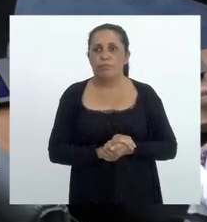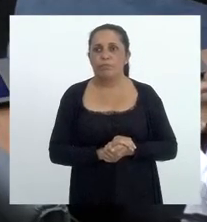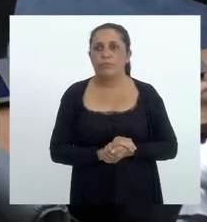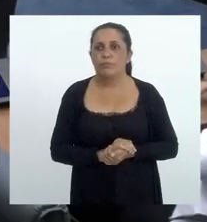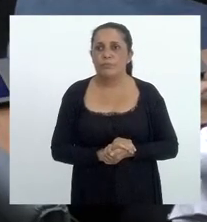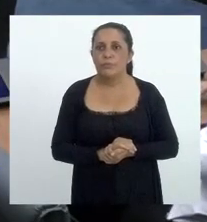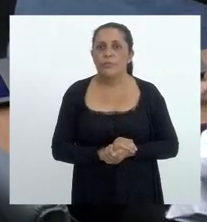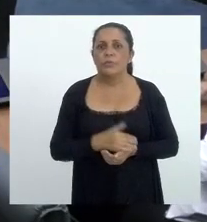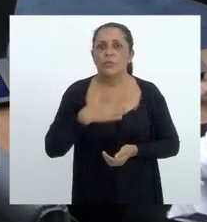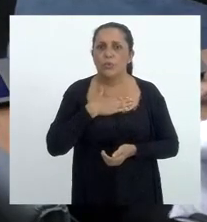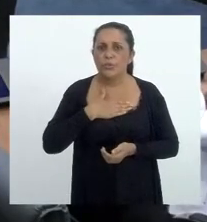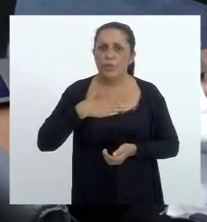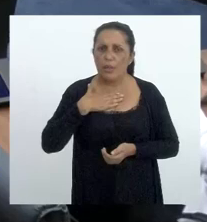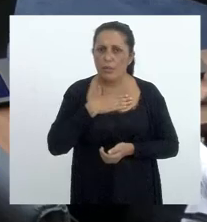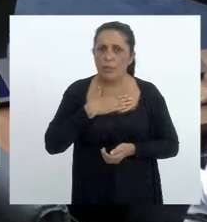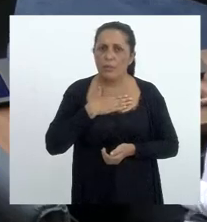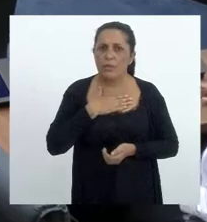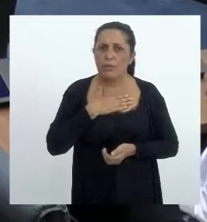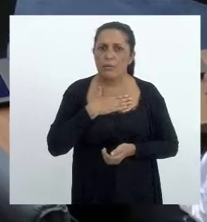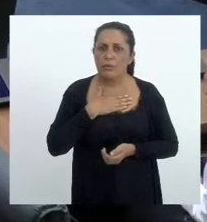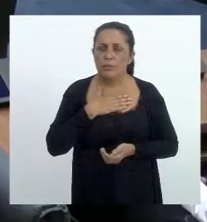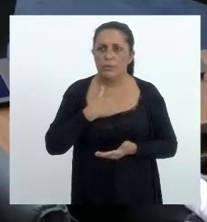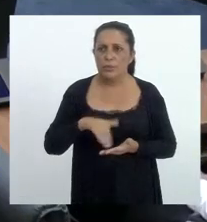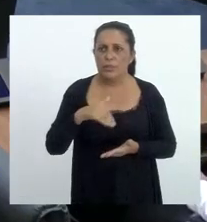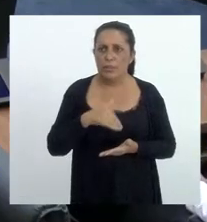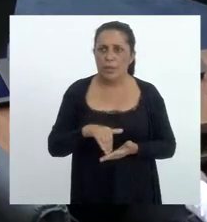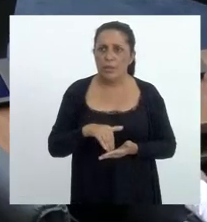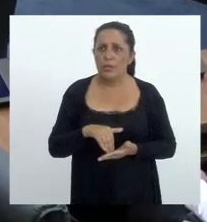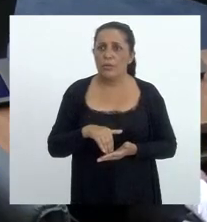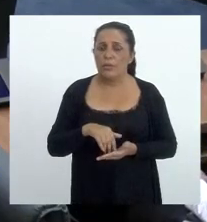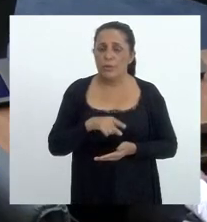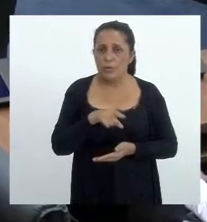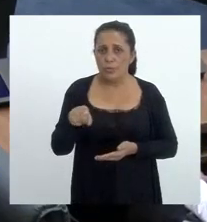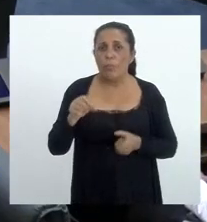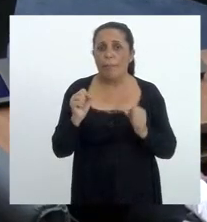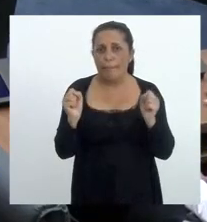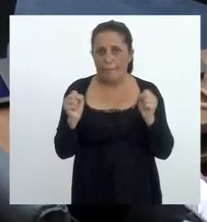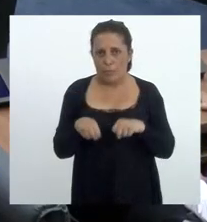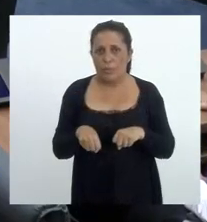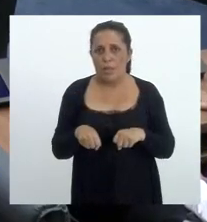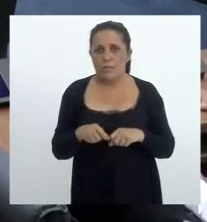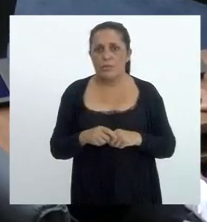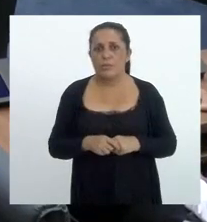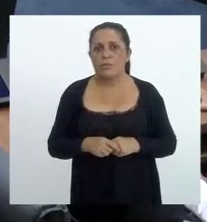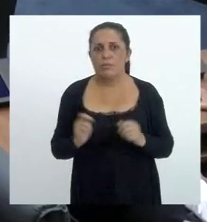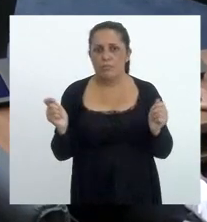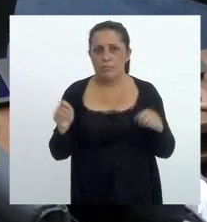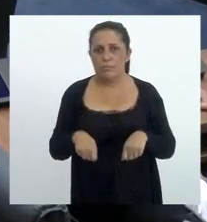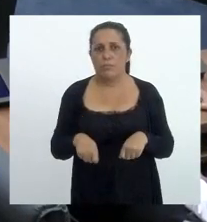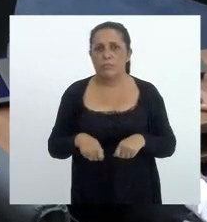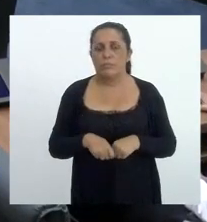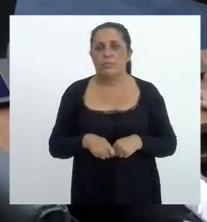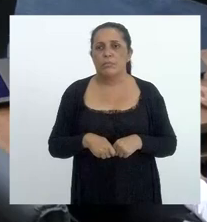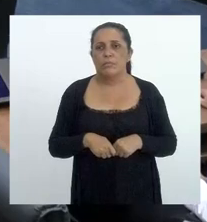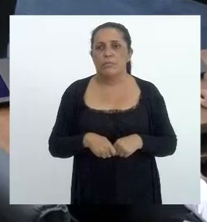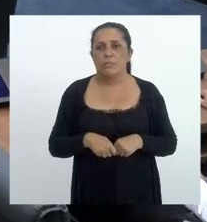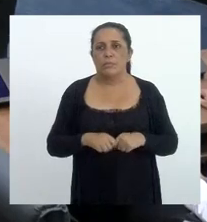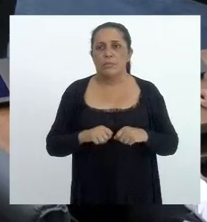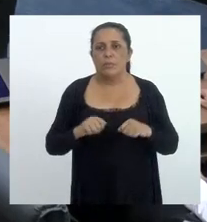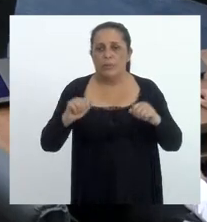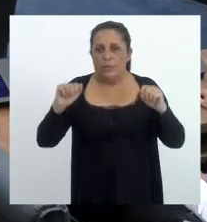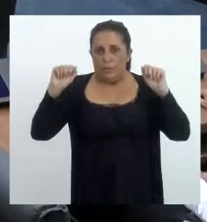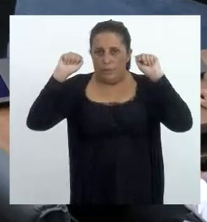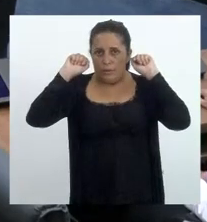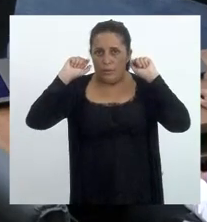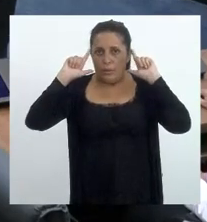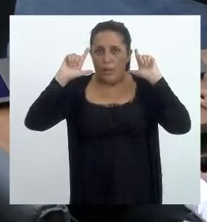Eu gostaria, secretário Nelson, que o senhor pudesse encaminhar à Assembleia Legislativa,